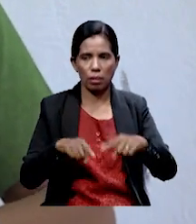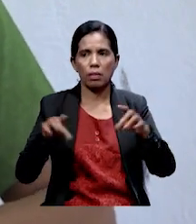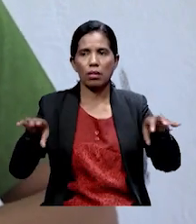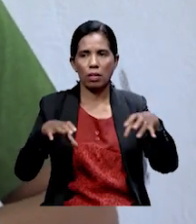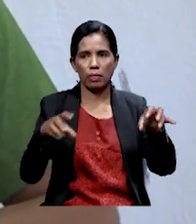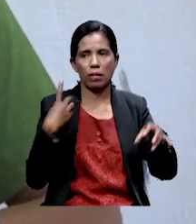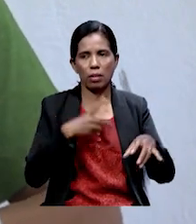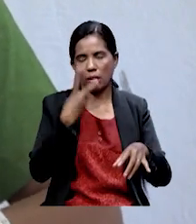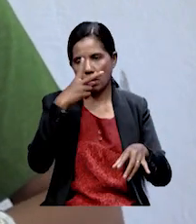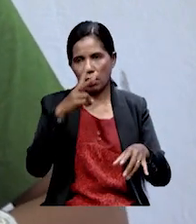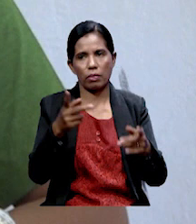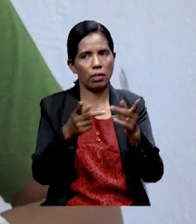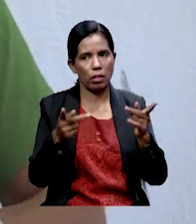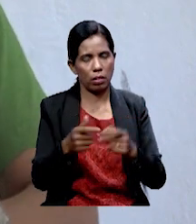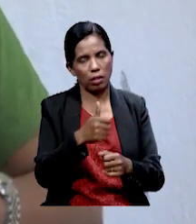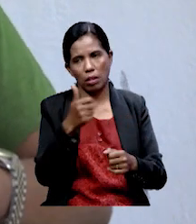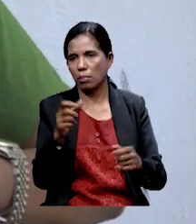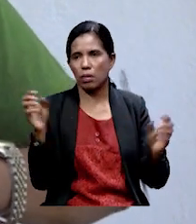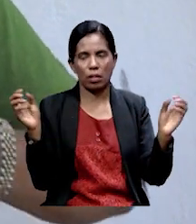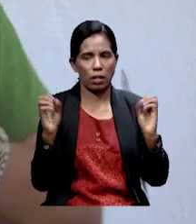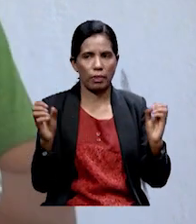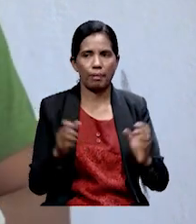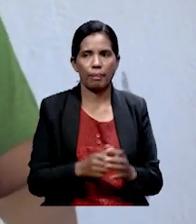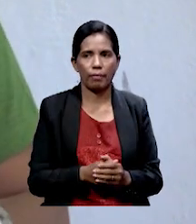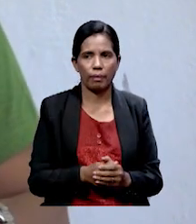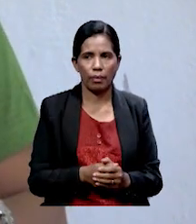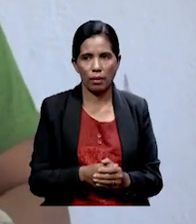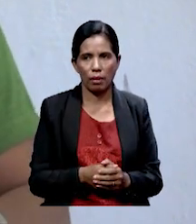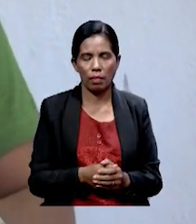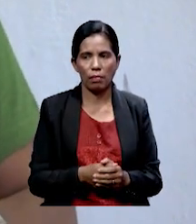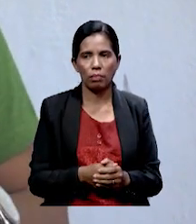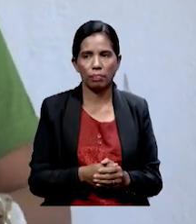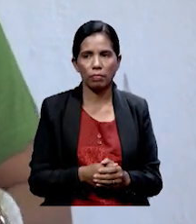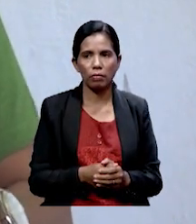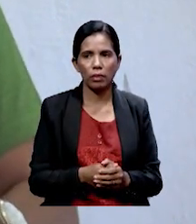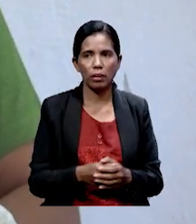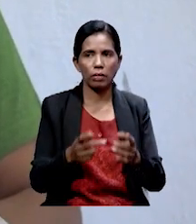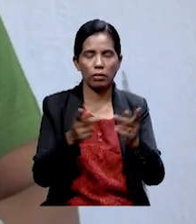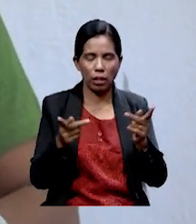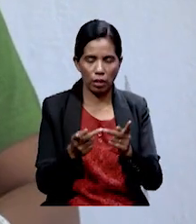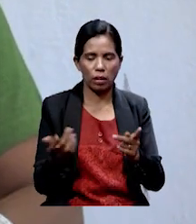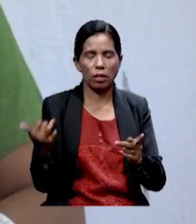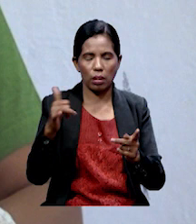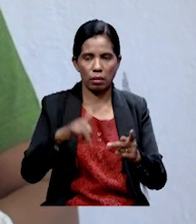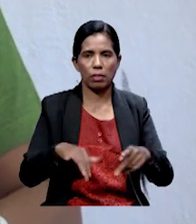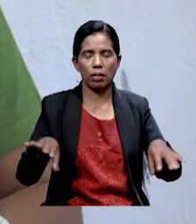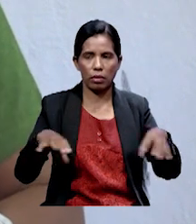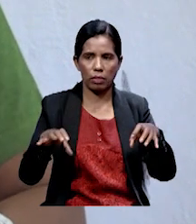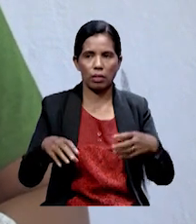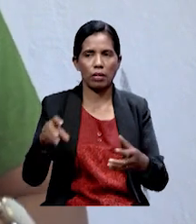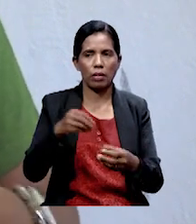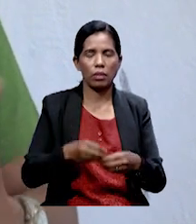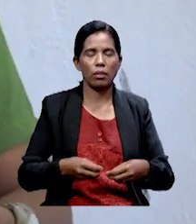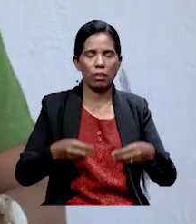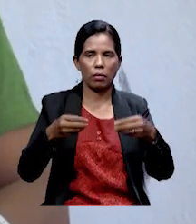tare fatin ser selo com os leija setor ser bem ka produtivo atu sira bele ba bele investe ser ni